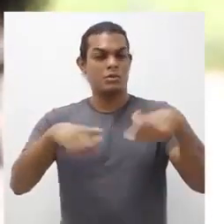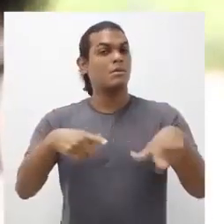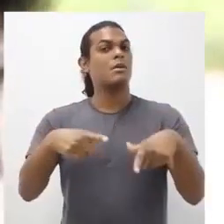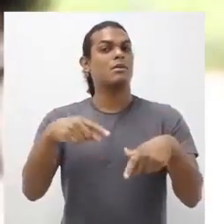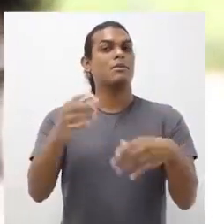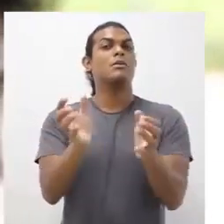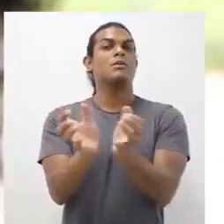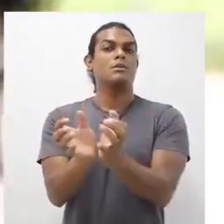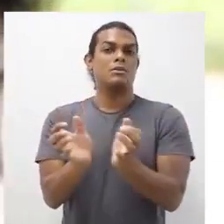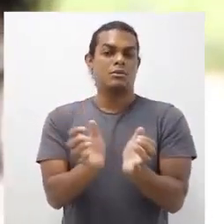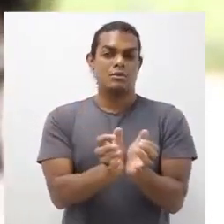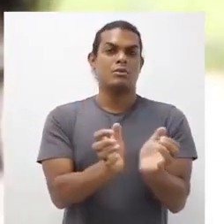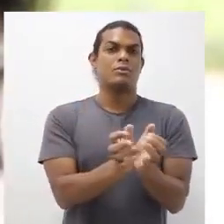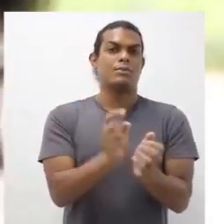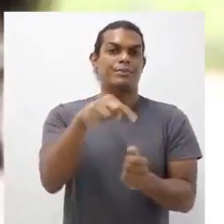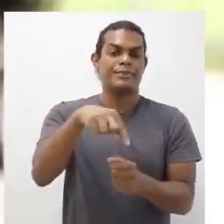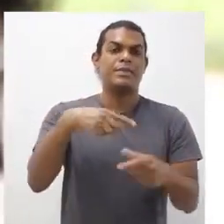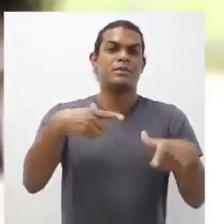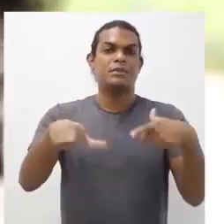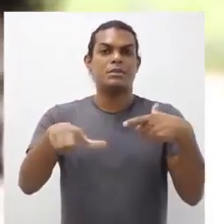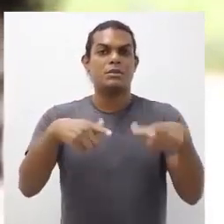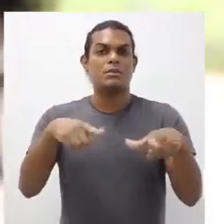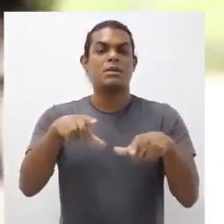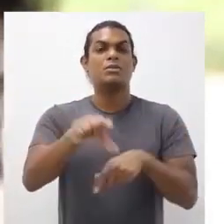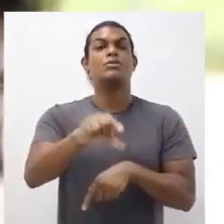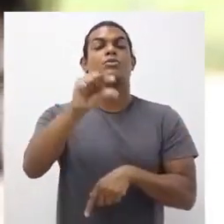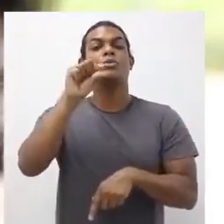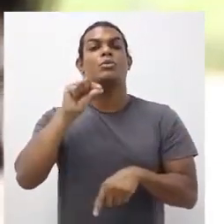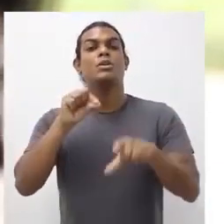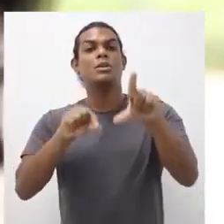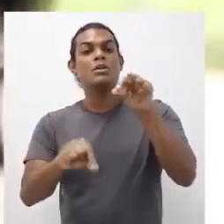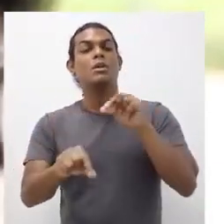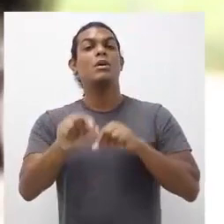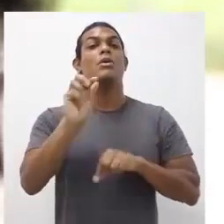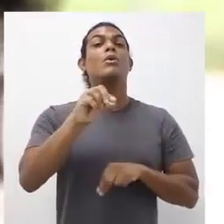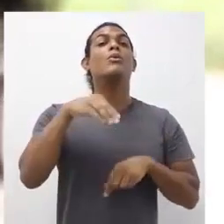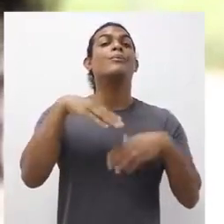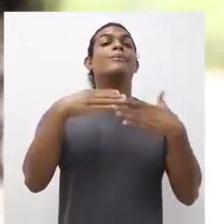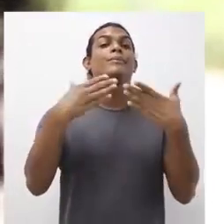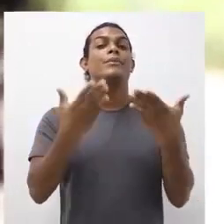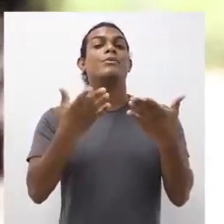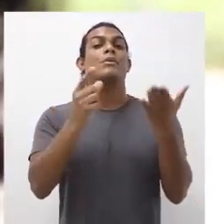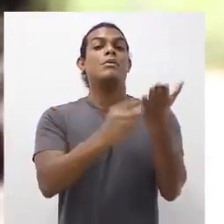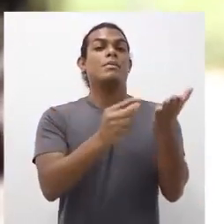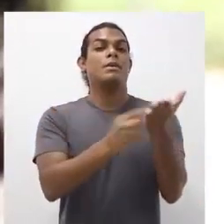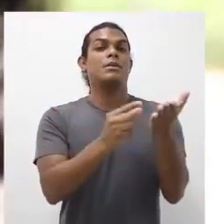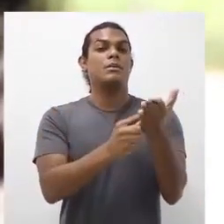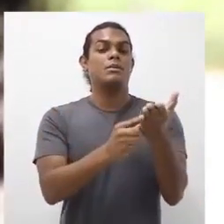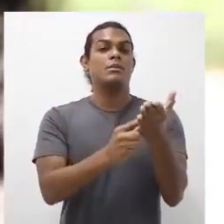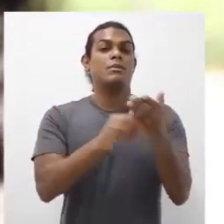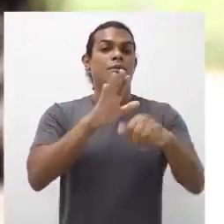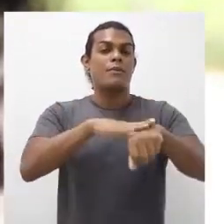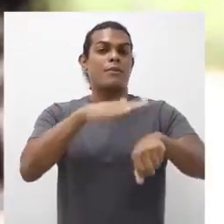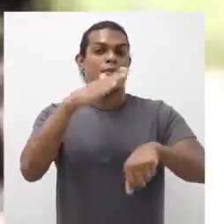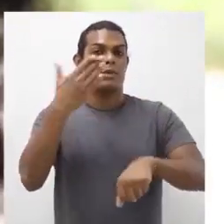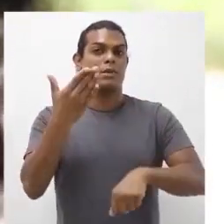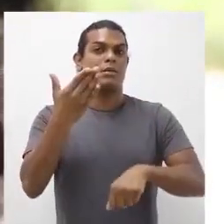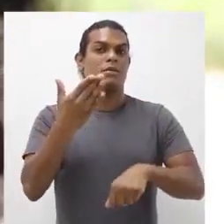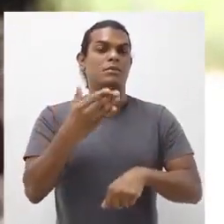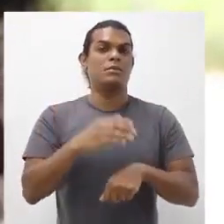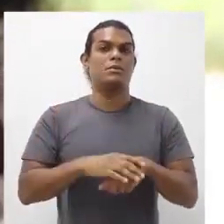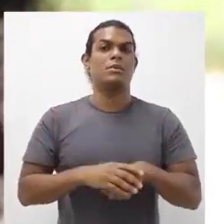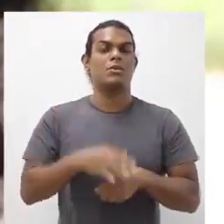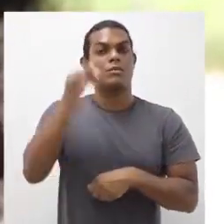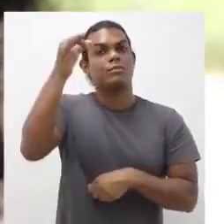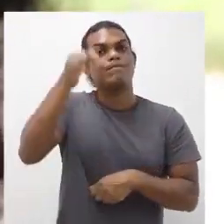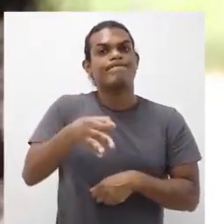esse acompanhamento está exatamente na definição de quais aplicativos poderíamos utilizar e de que forma para auxiliar